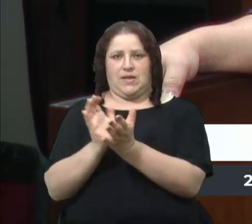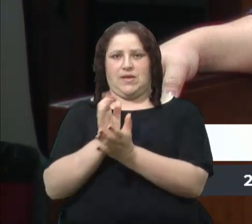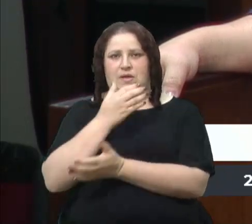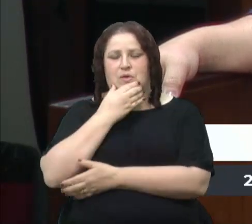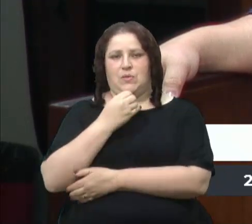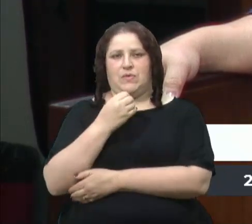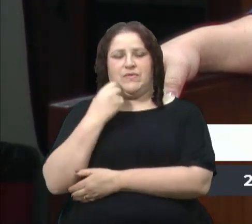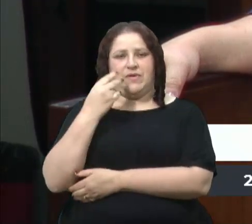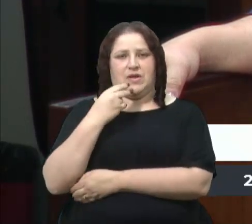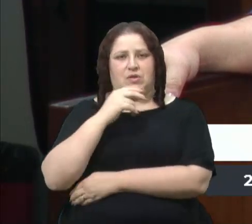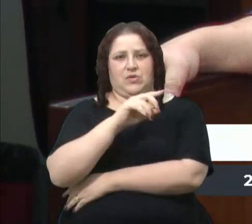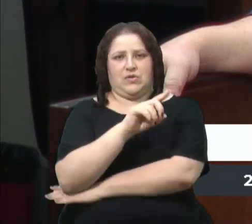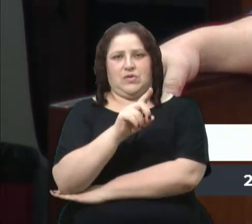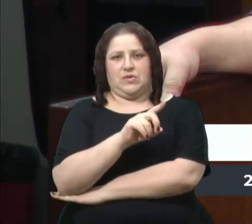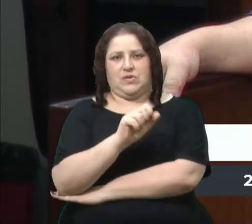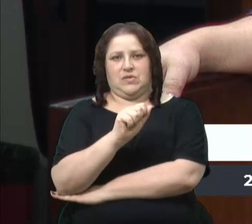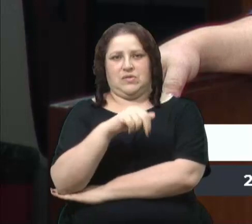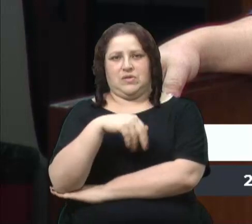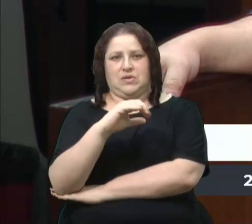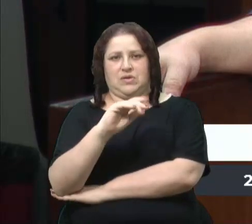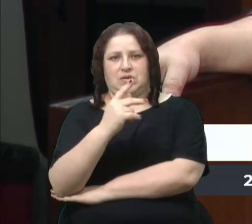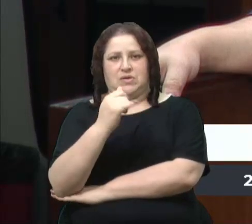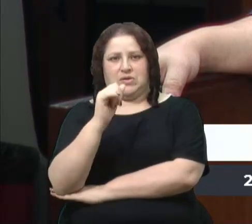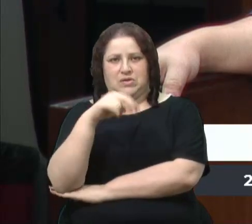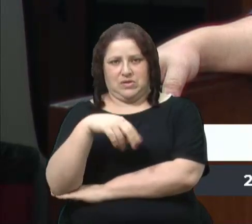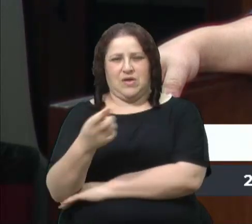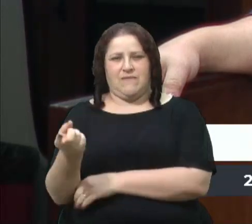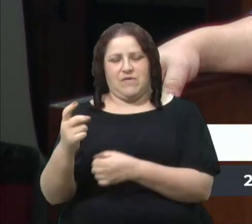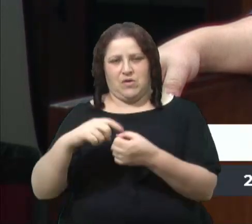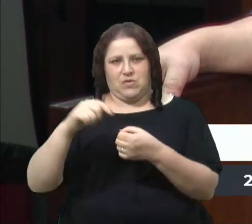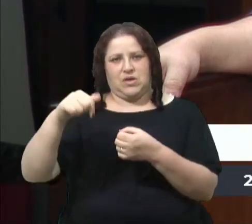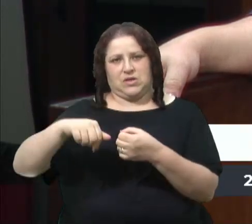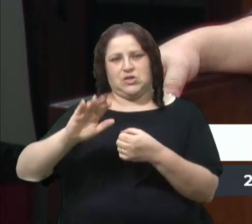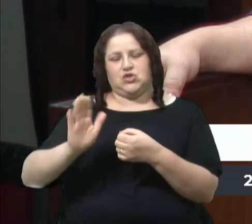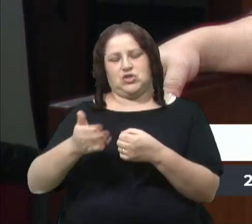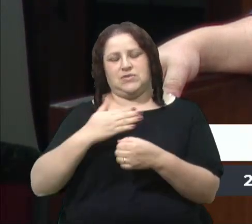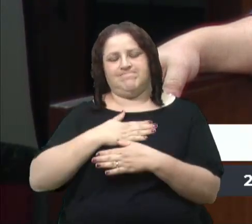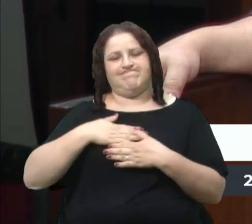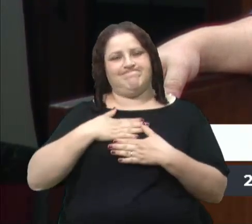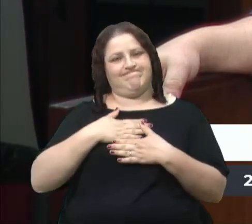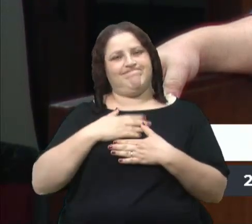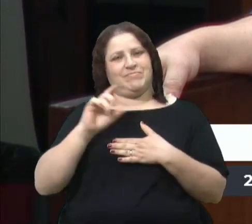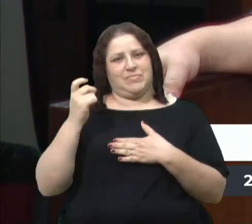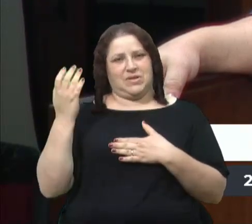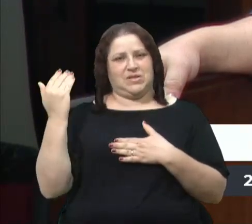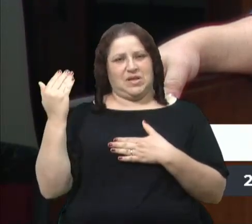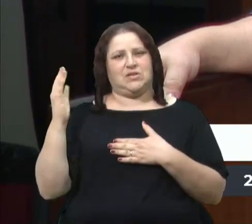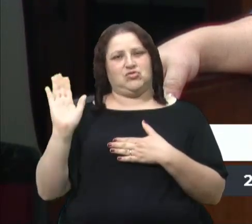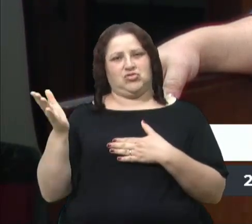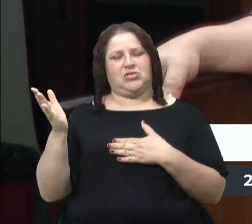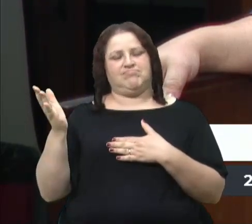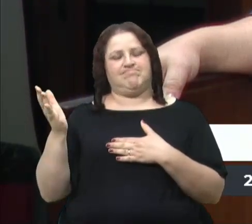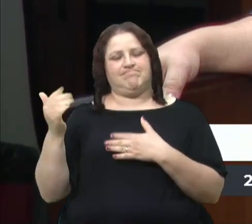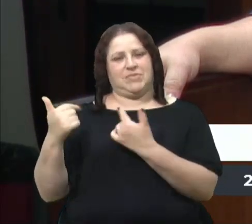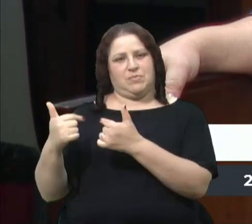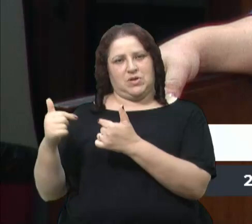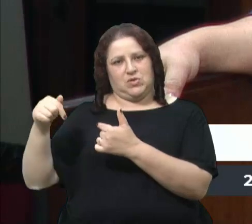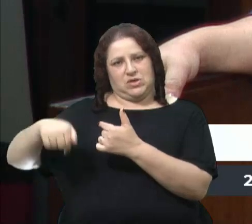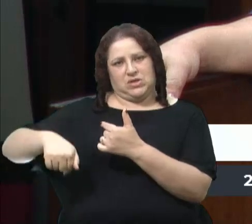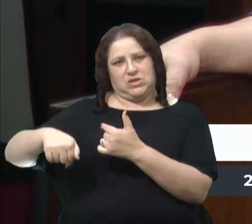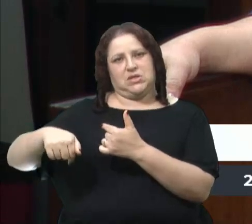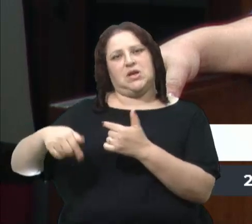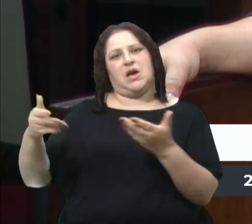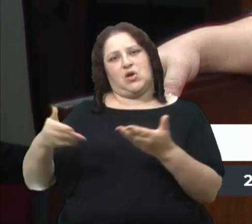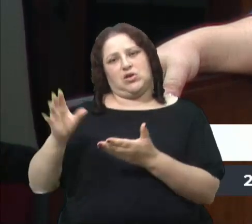Zanquim. Novamente a casa, aí já tivemos o prazer de ter o senhor como colega. E agora,